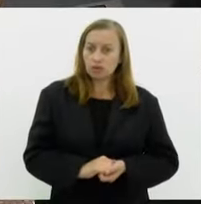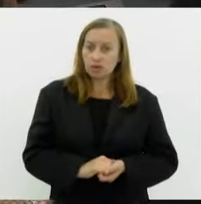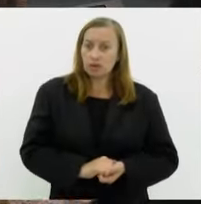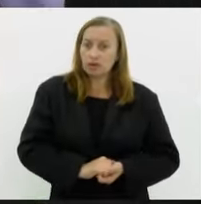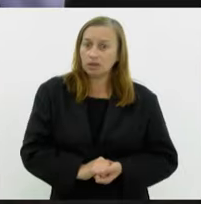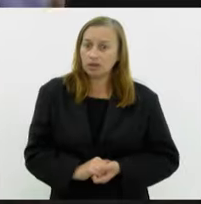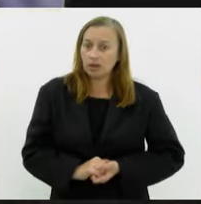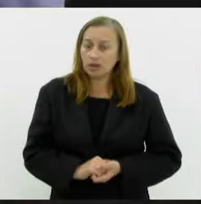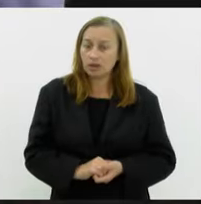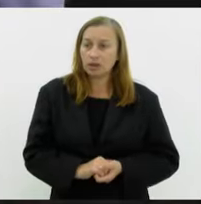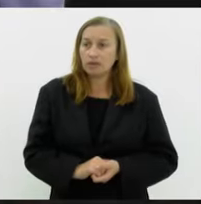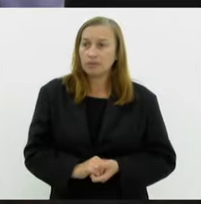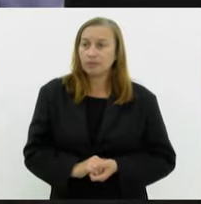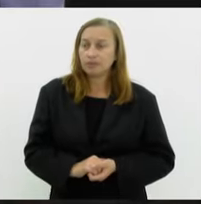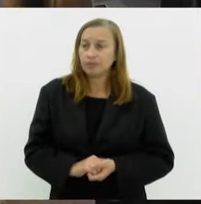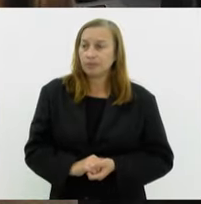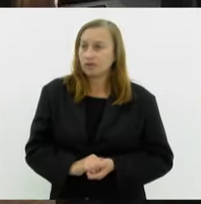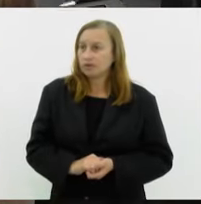Obrigado, deputada Verônica.